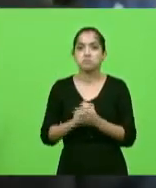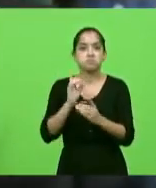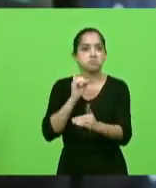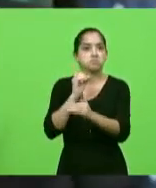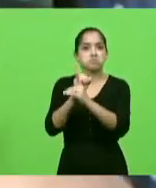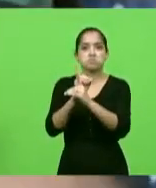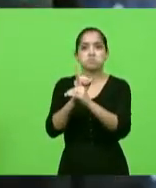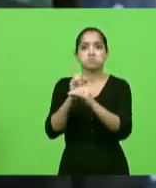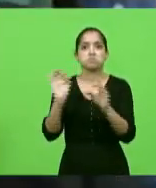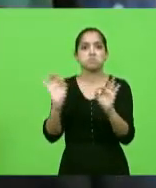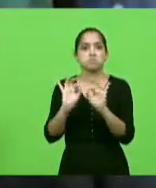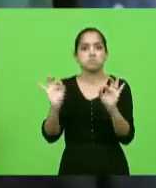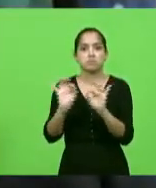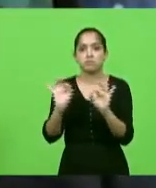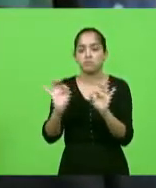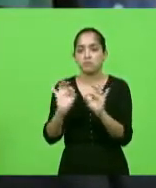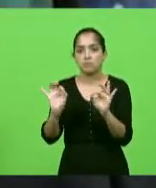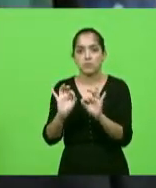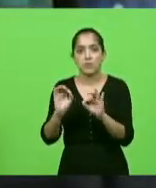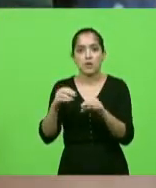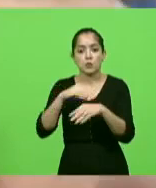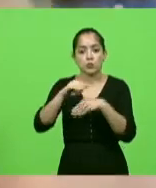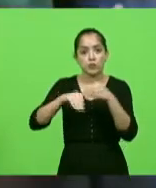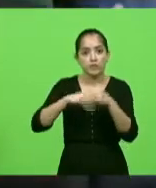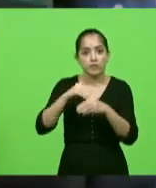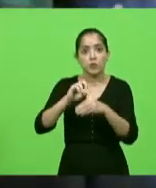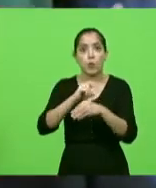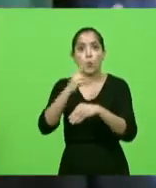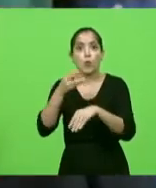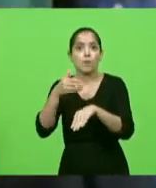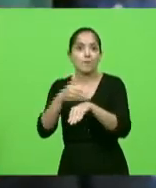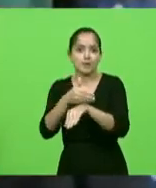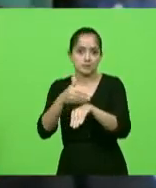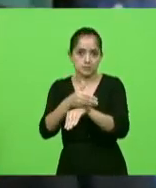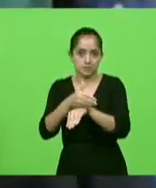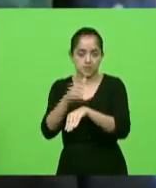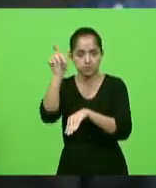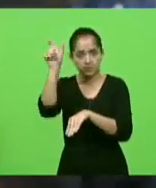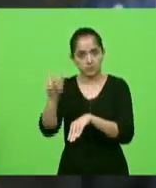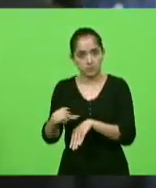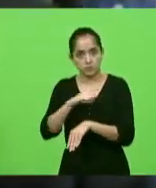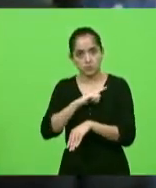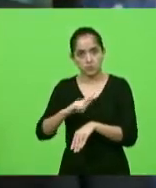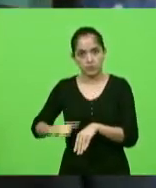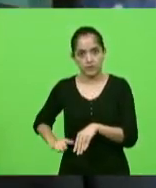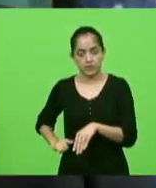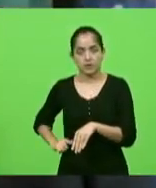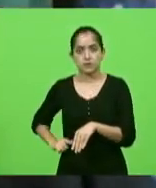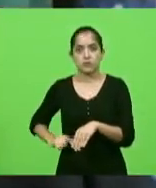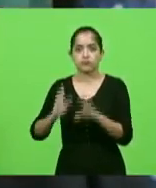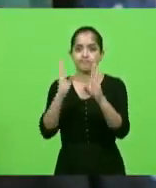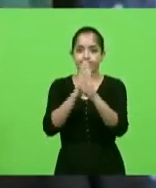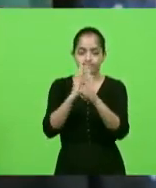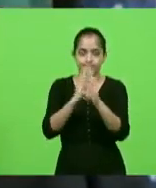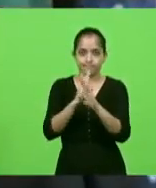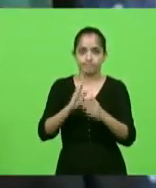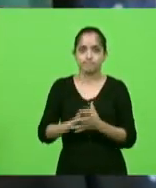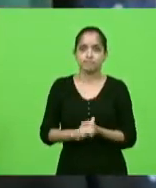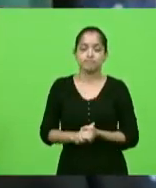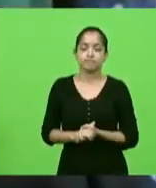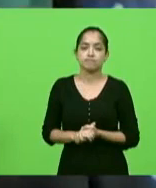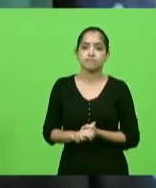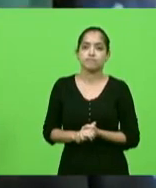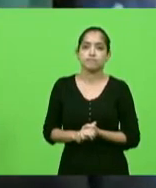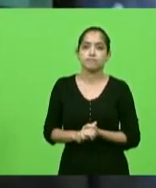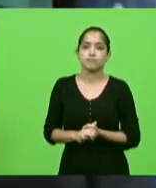não foram encontrados indícios mínimos do envolvimento ou participação do Governador Carlos Moisés Nos fatos sobre destilação